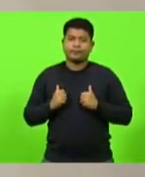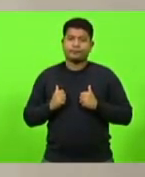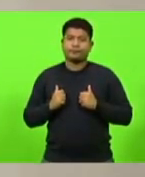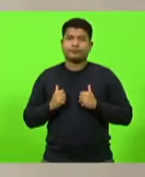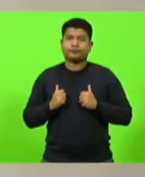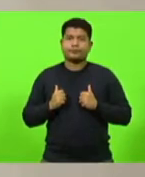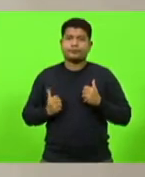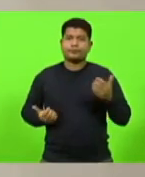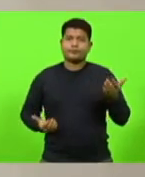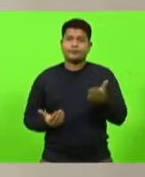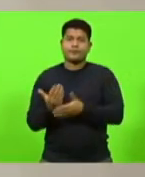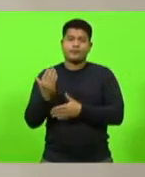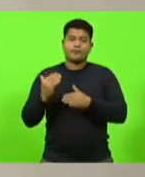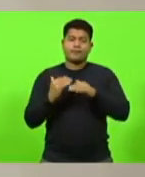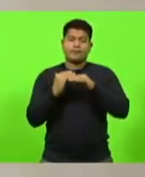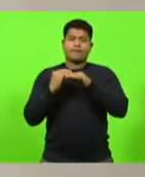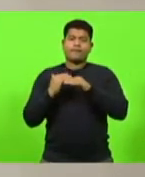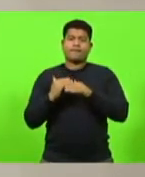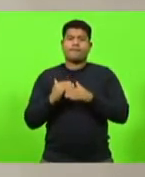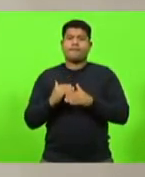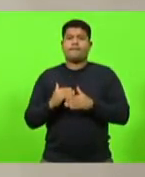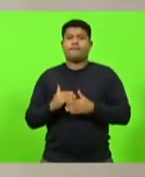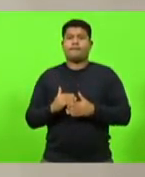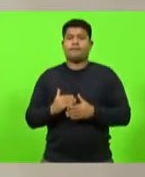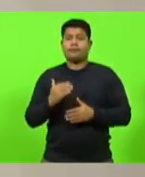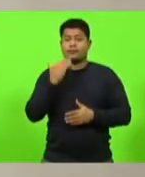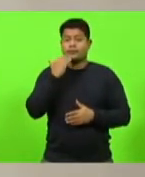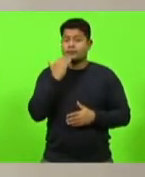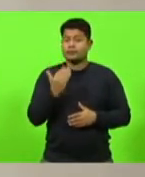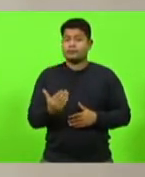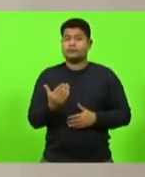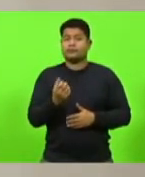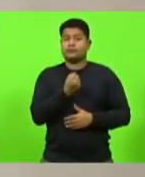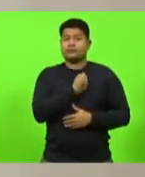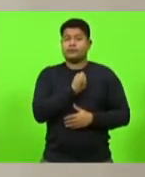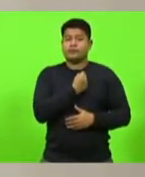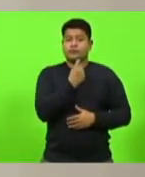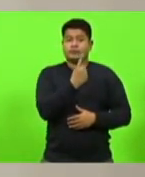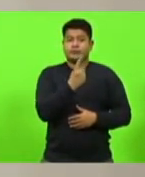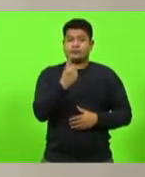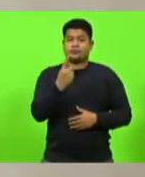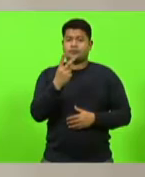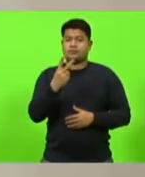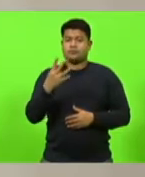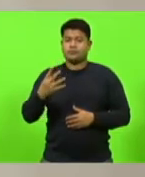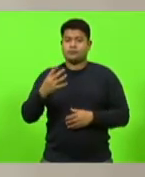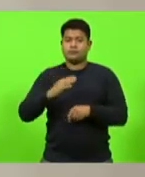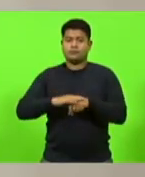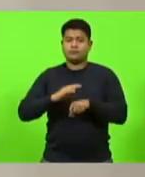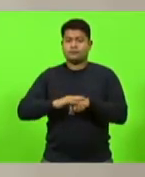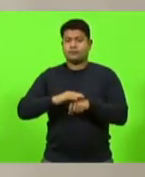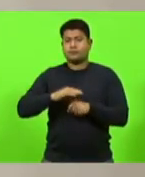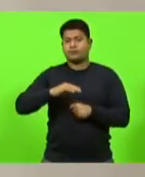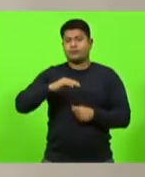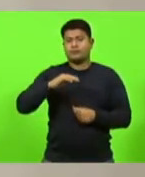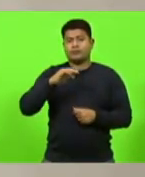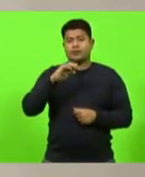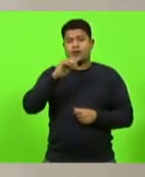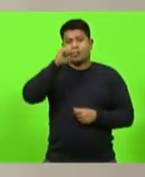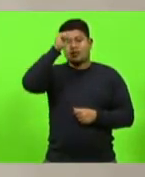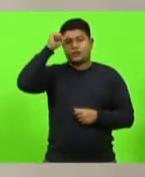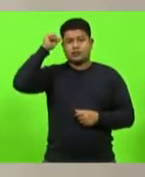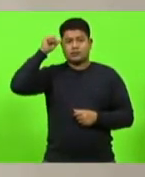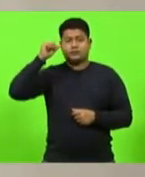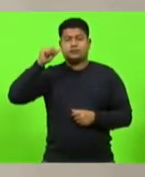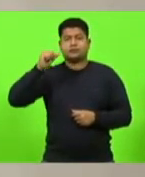encontram. Aprovado por unanimidade. Requerimentos 1.124, autor deputada Dirce Eiderscheidt, solicitando